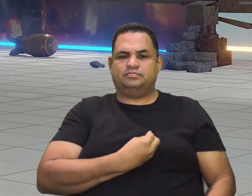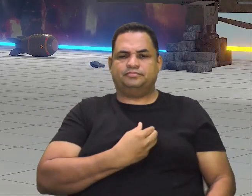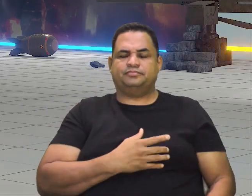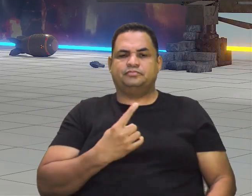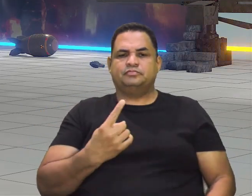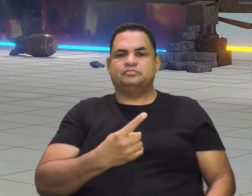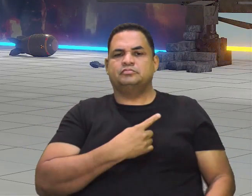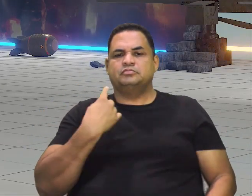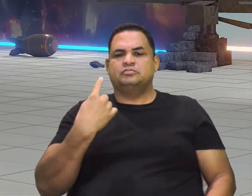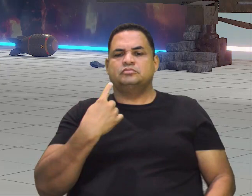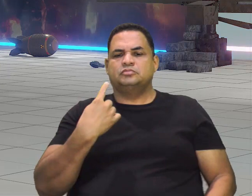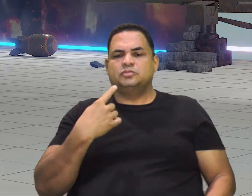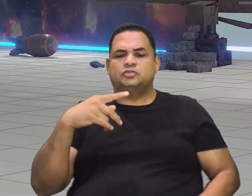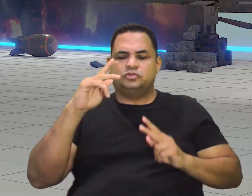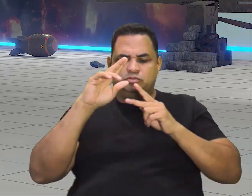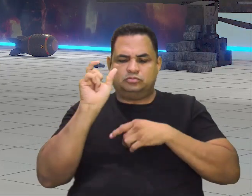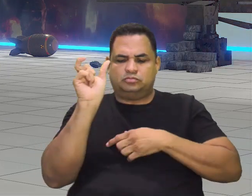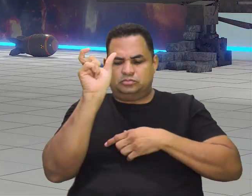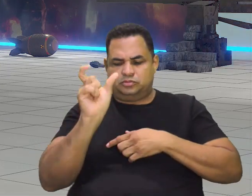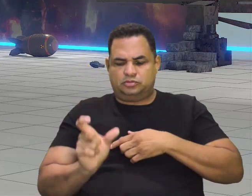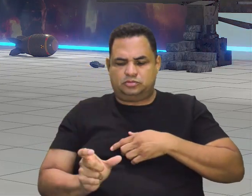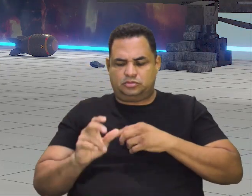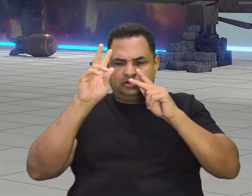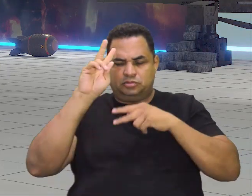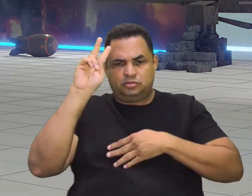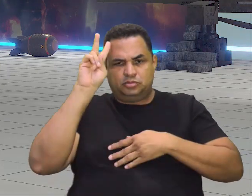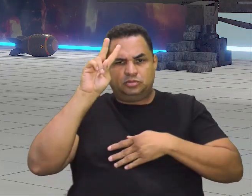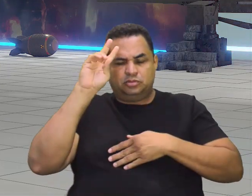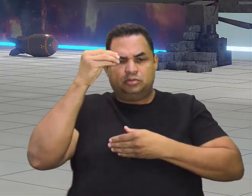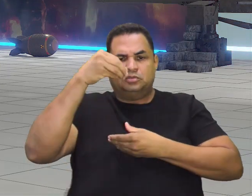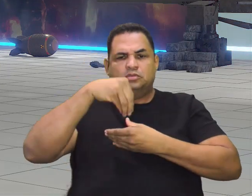Nós somos agentes históricos. E nós precisamos